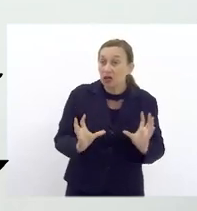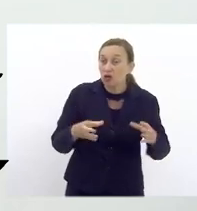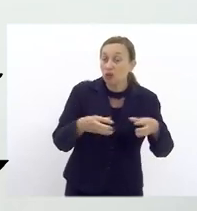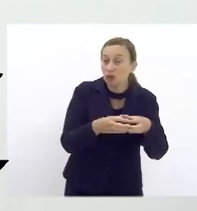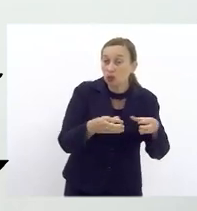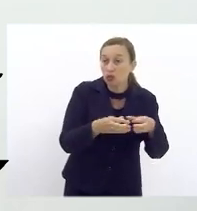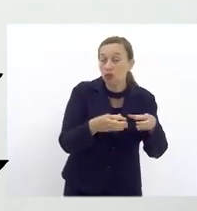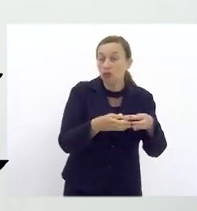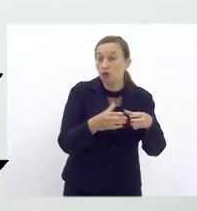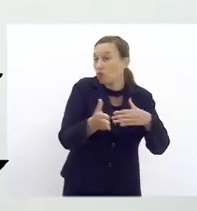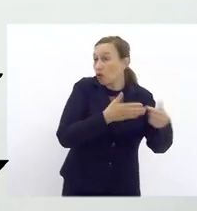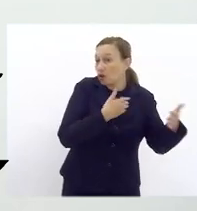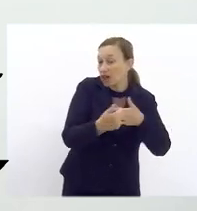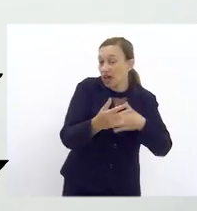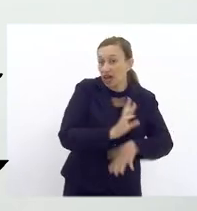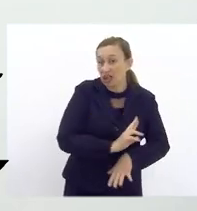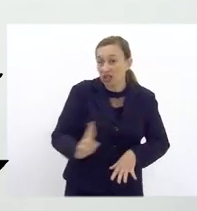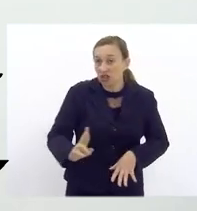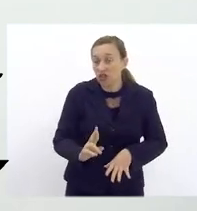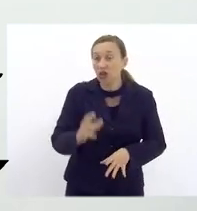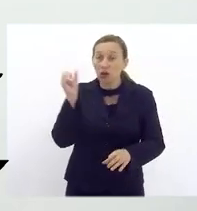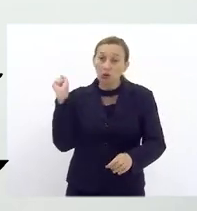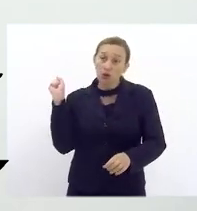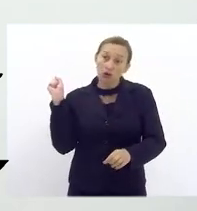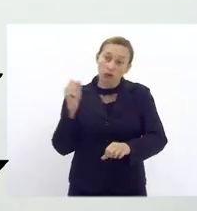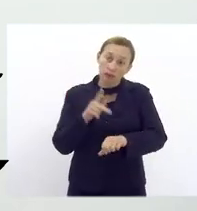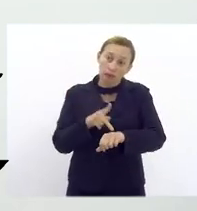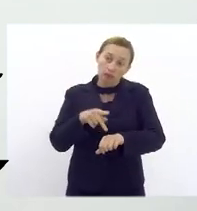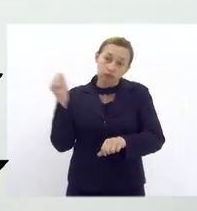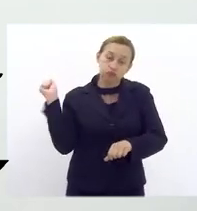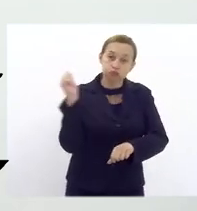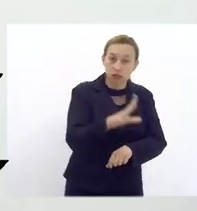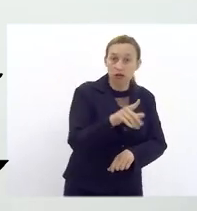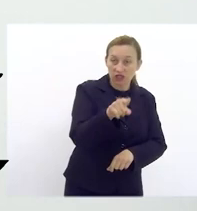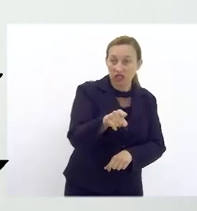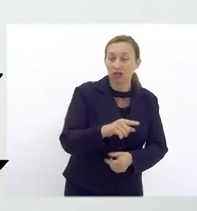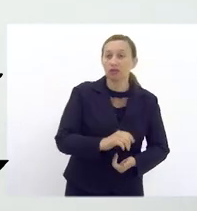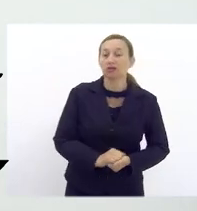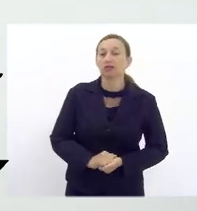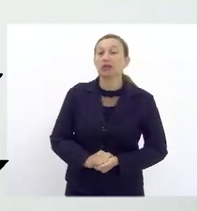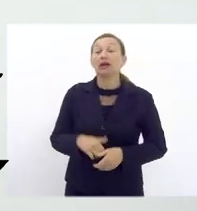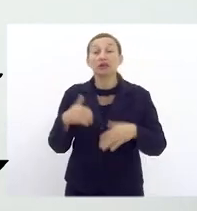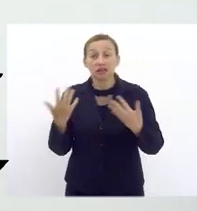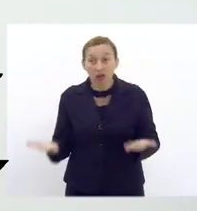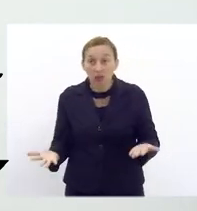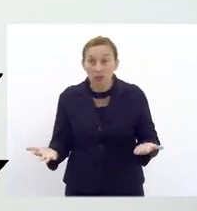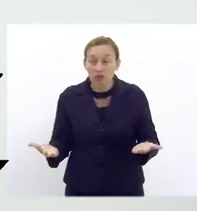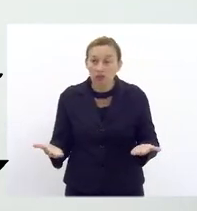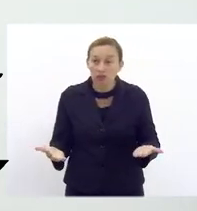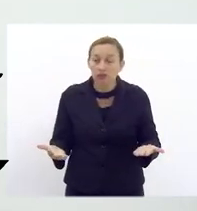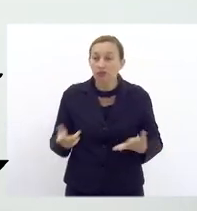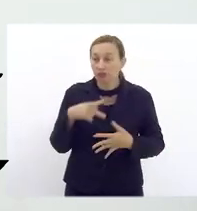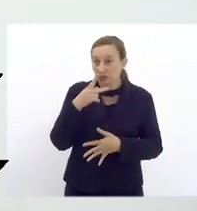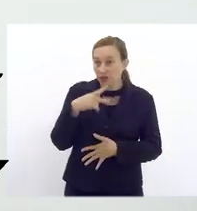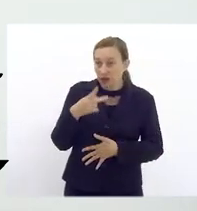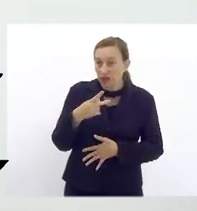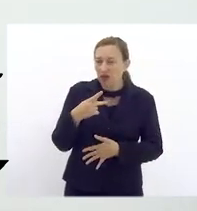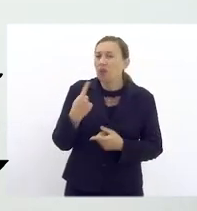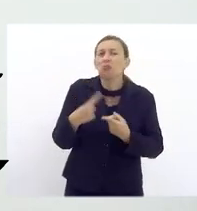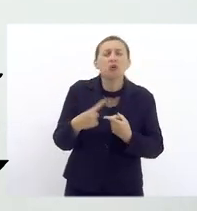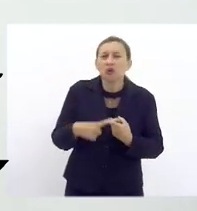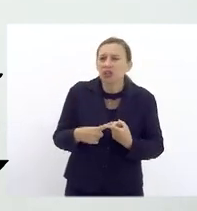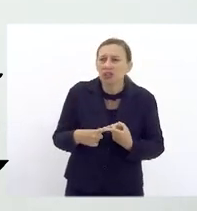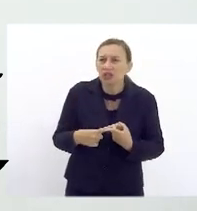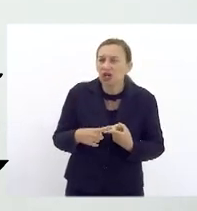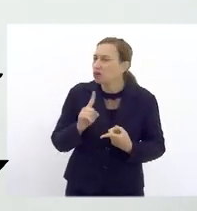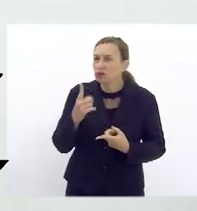com aquilo a gente iria tirar você Então eu disse que porque é isso